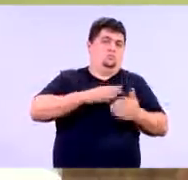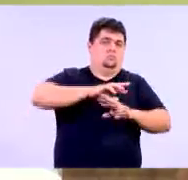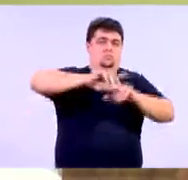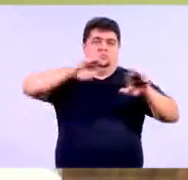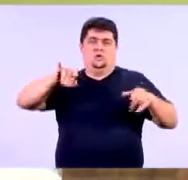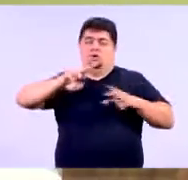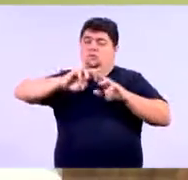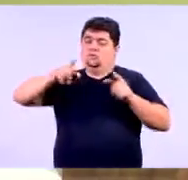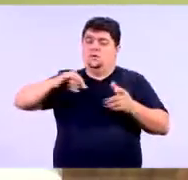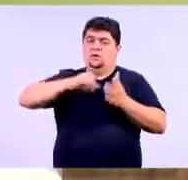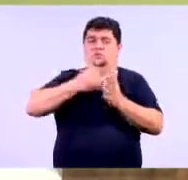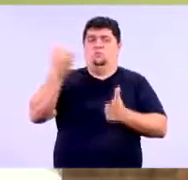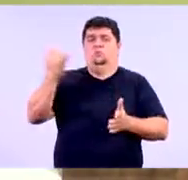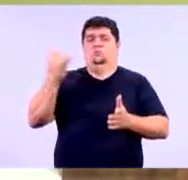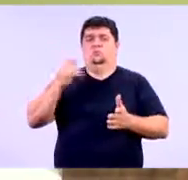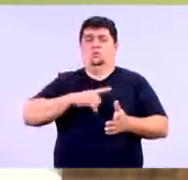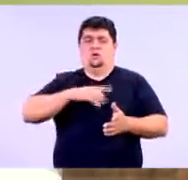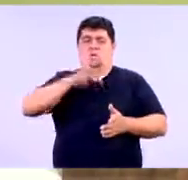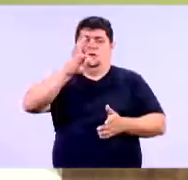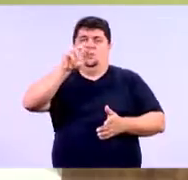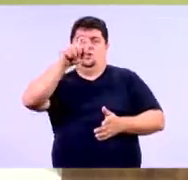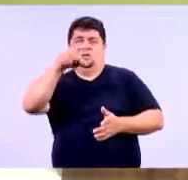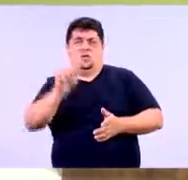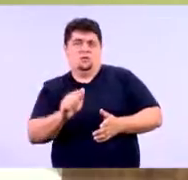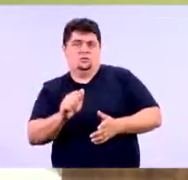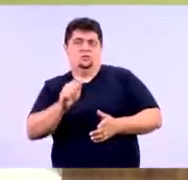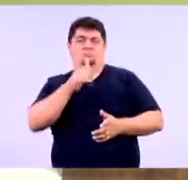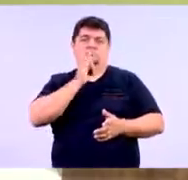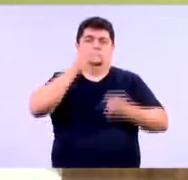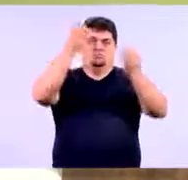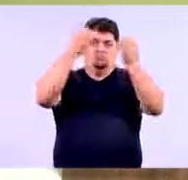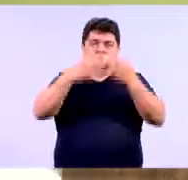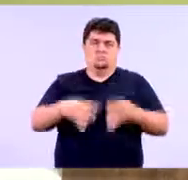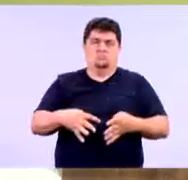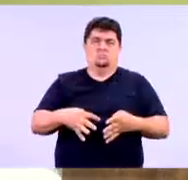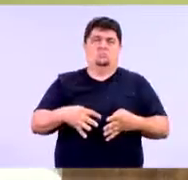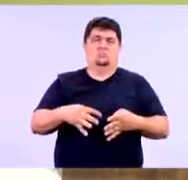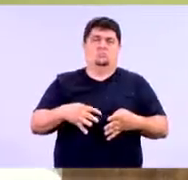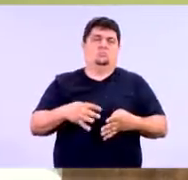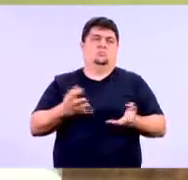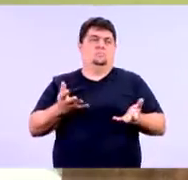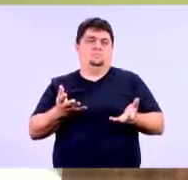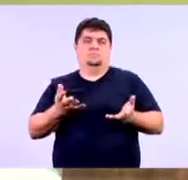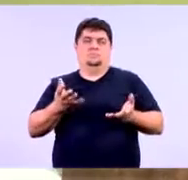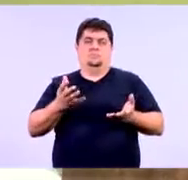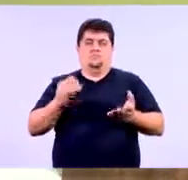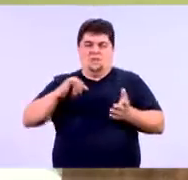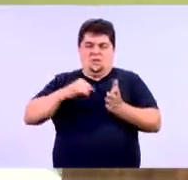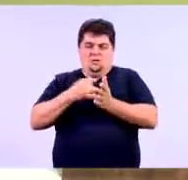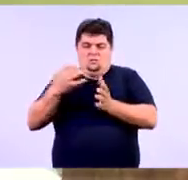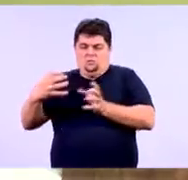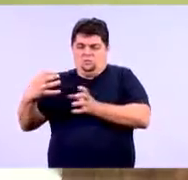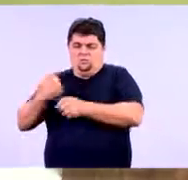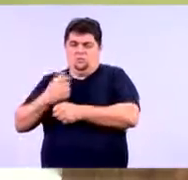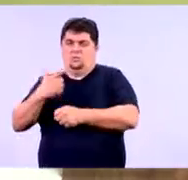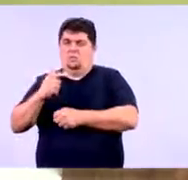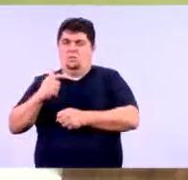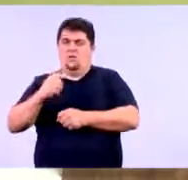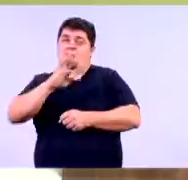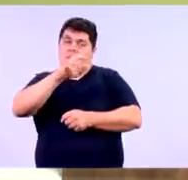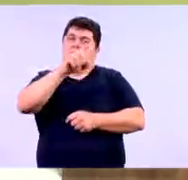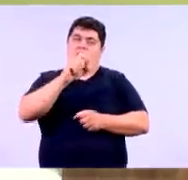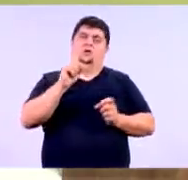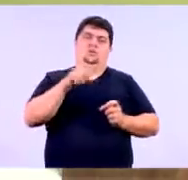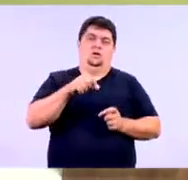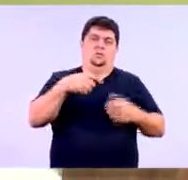imposto. Então, eu estava me referindo à taxa quando eu falei para vocês. O imposto ele não é vinculado a nada, agora a taxa ela tem que ter